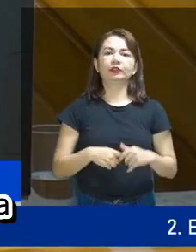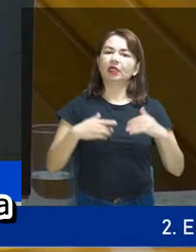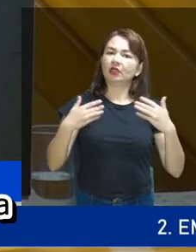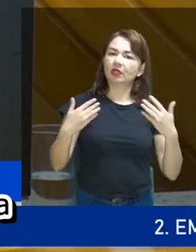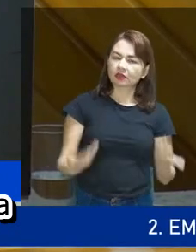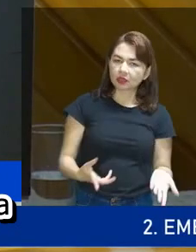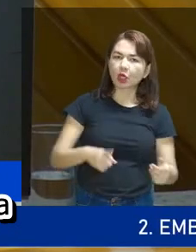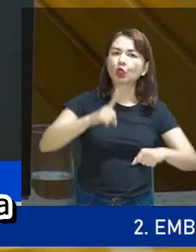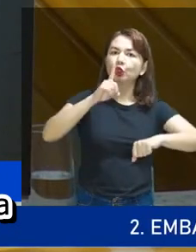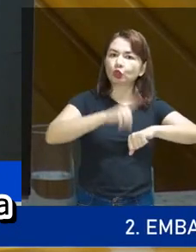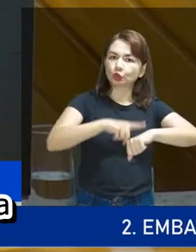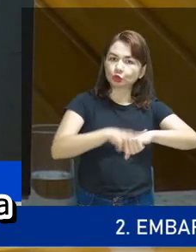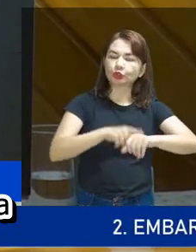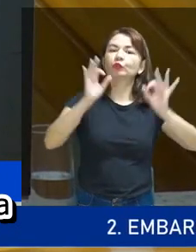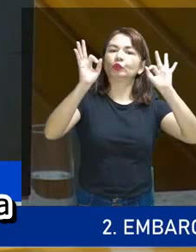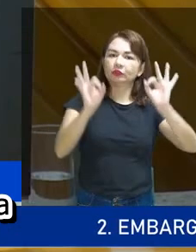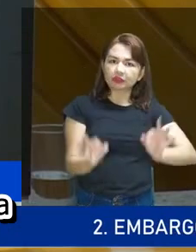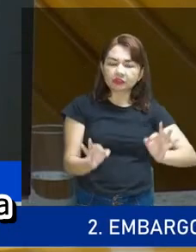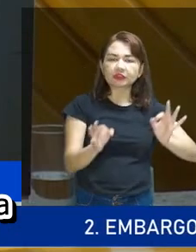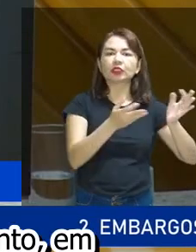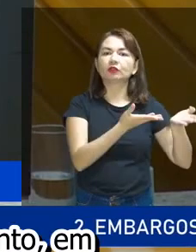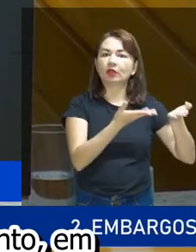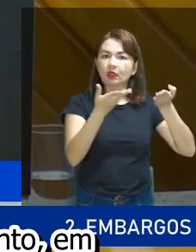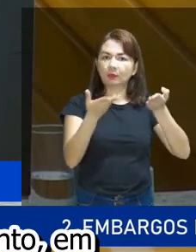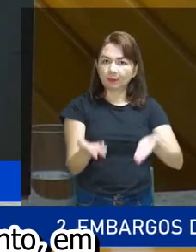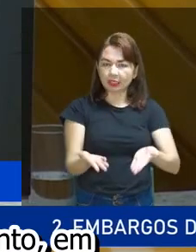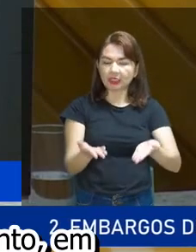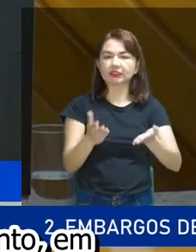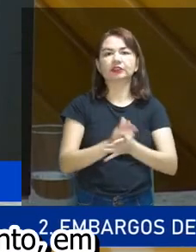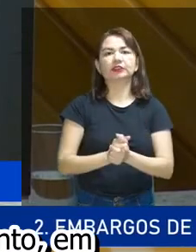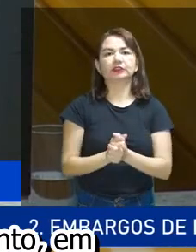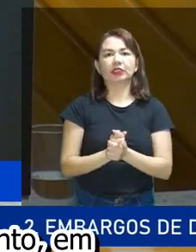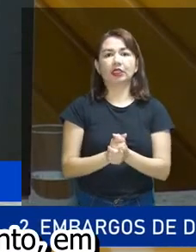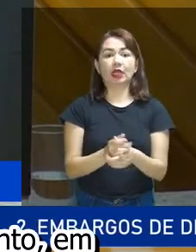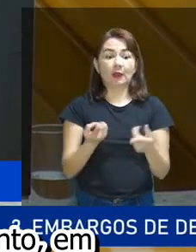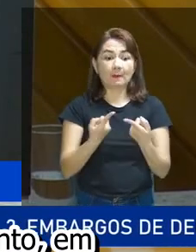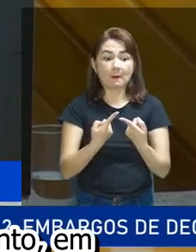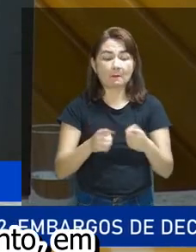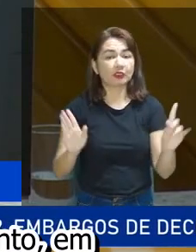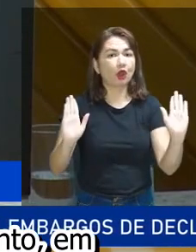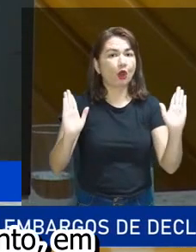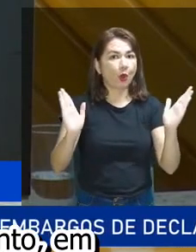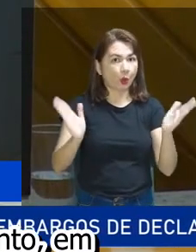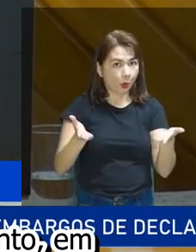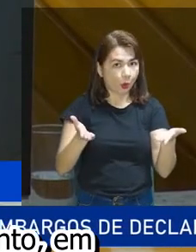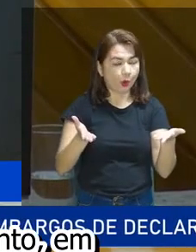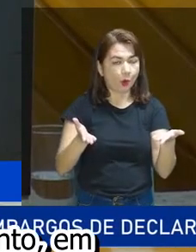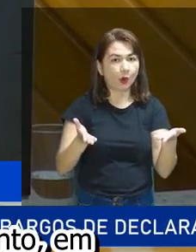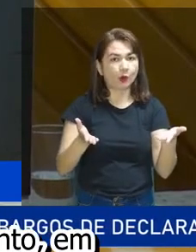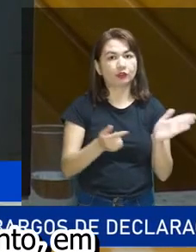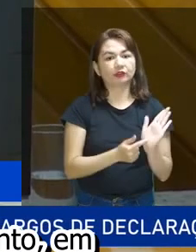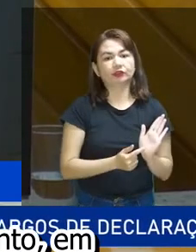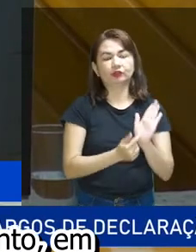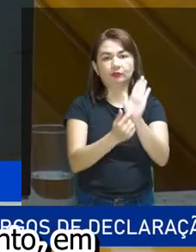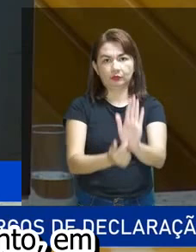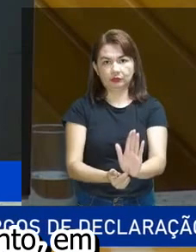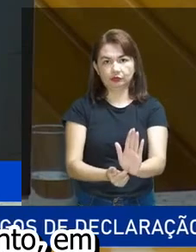maneira tempestiva, suscitar todas as questões que somente hoje foram trazidas a esse